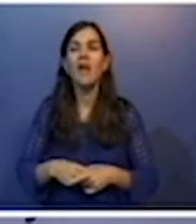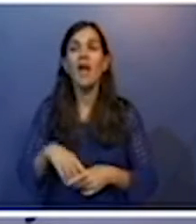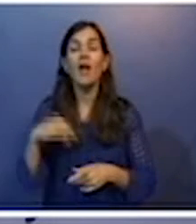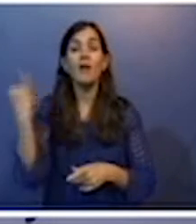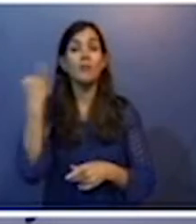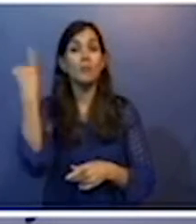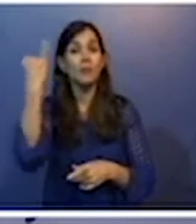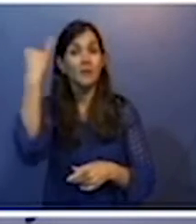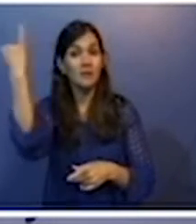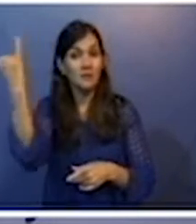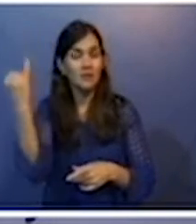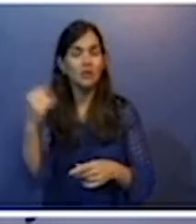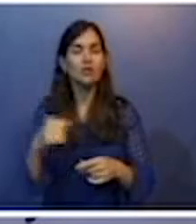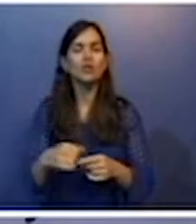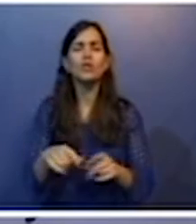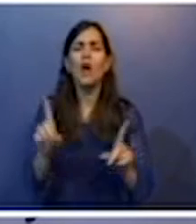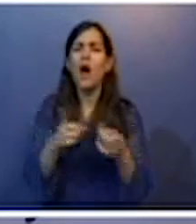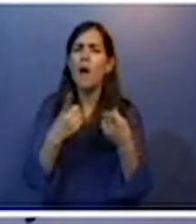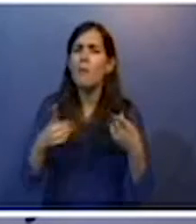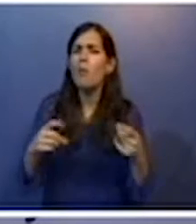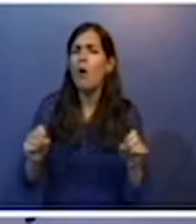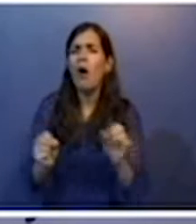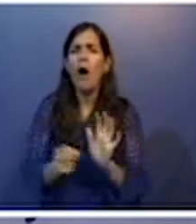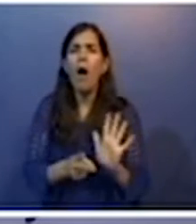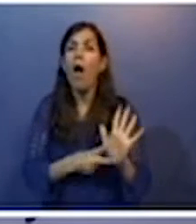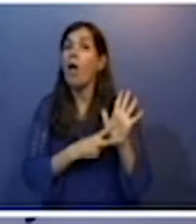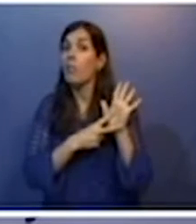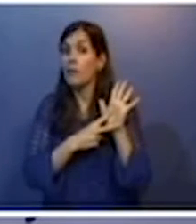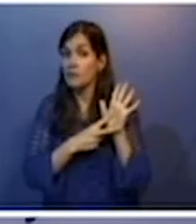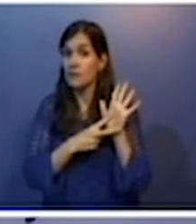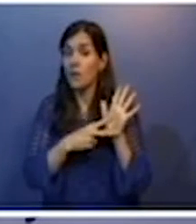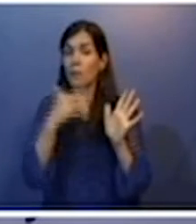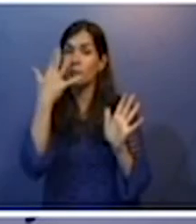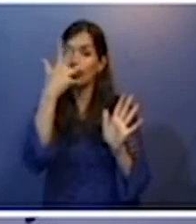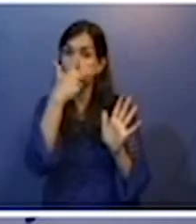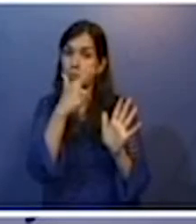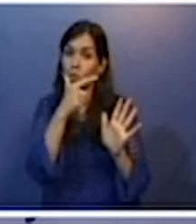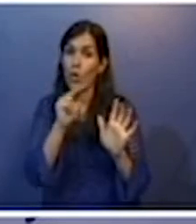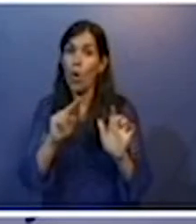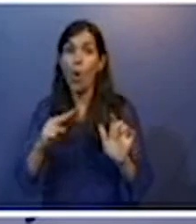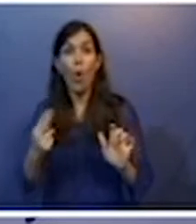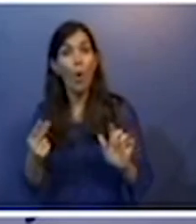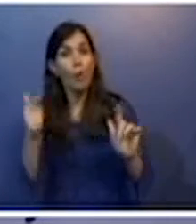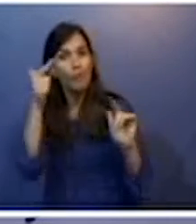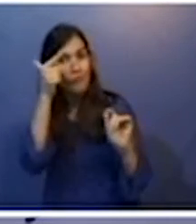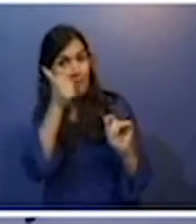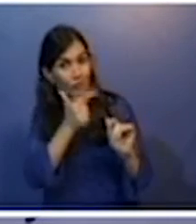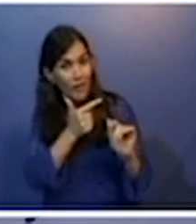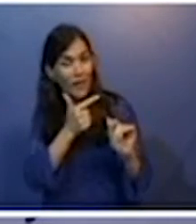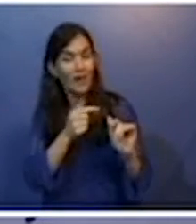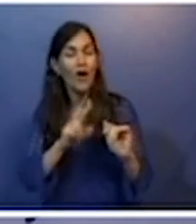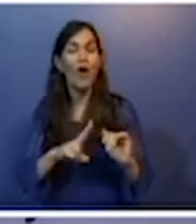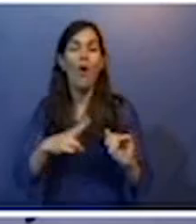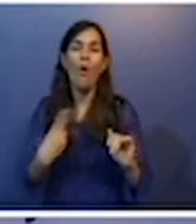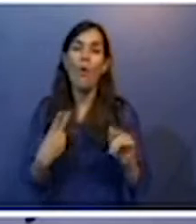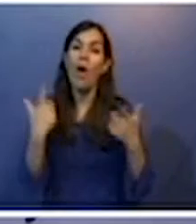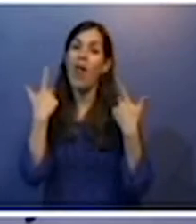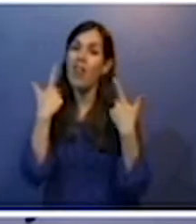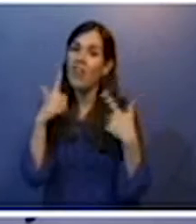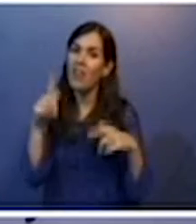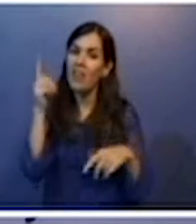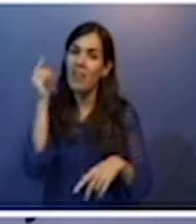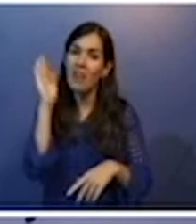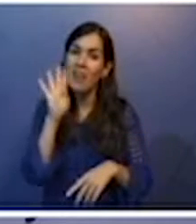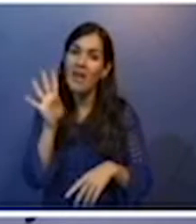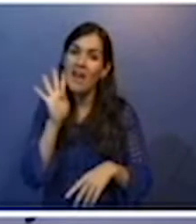é que a música chame bastante atenção por ser muito bonita, ou muito feia, ou muito legal, ou